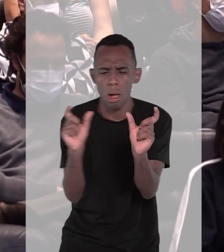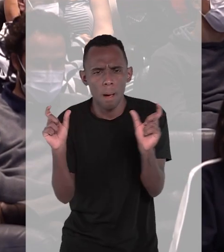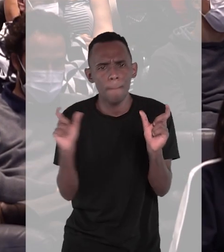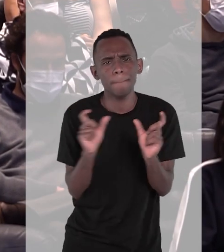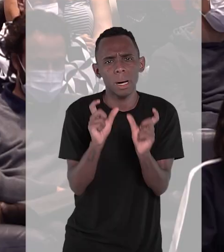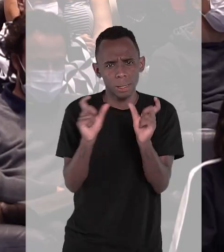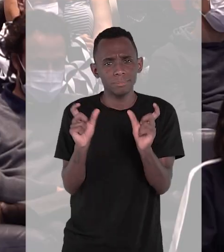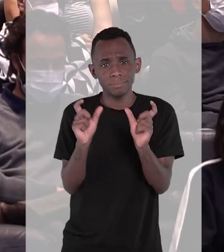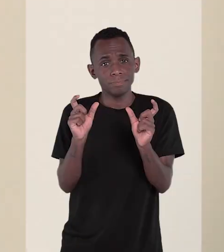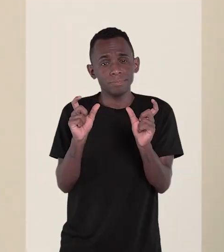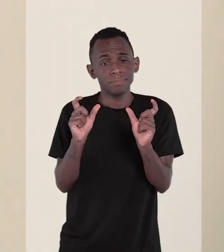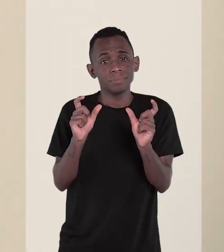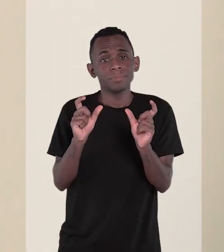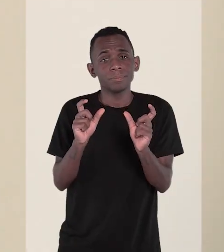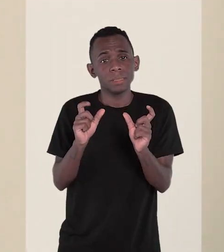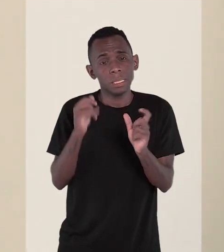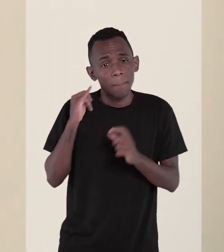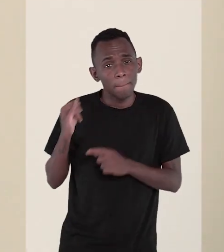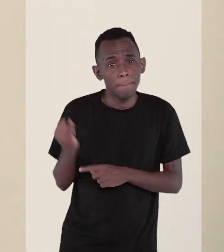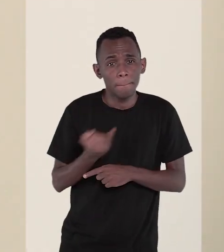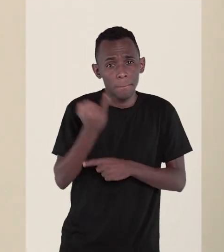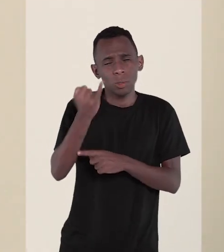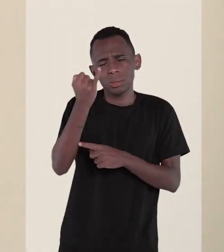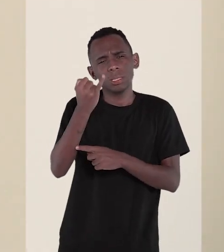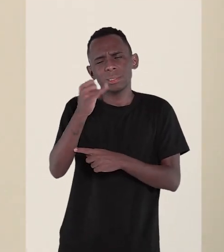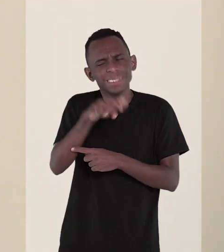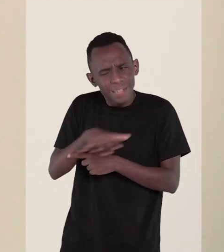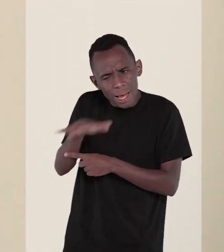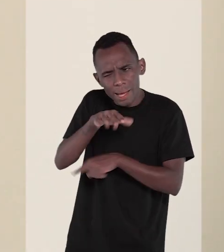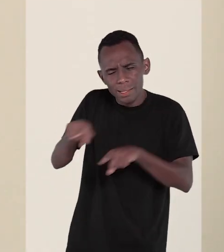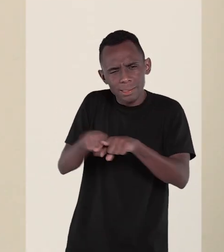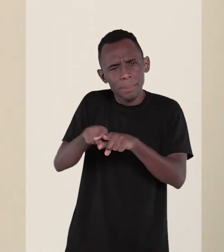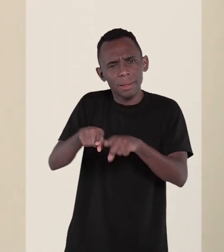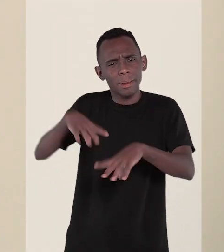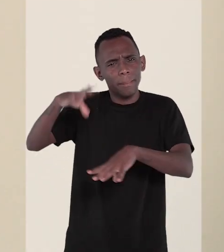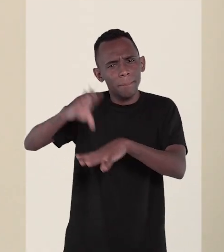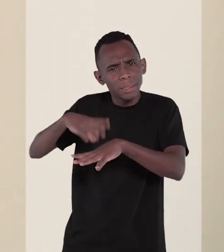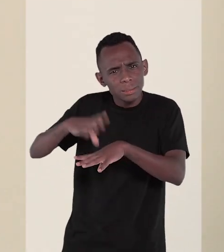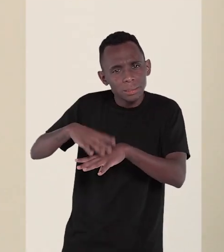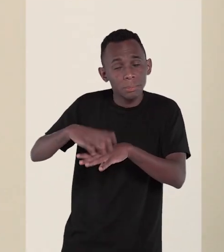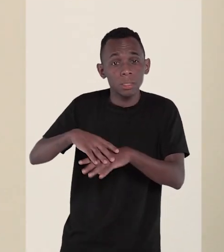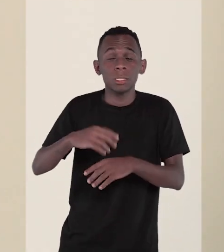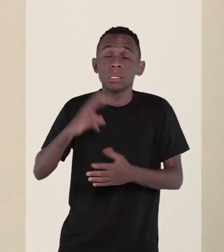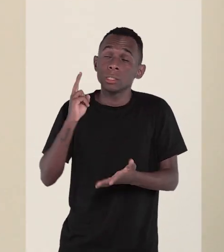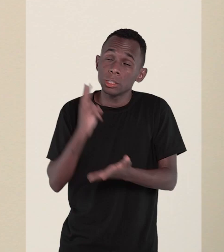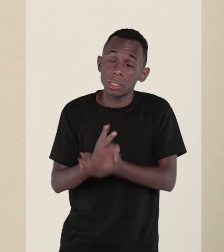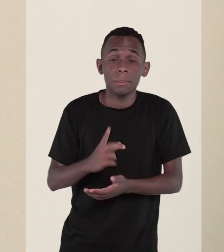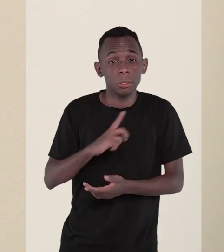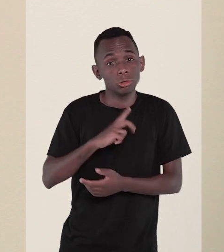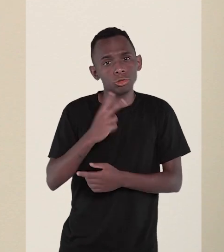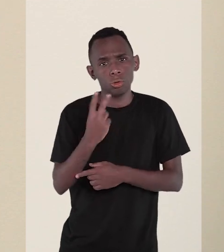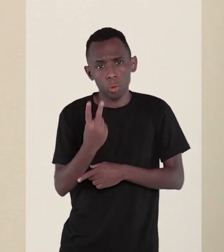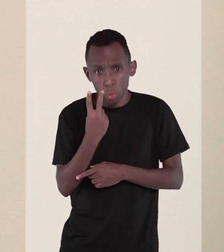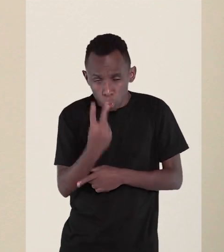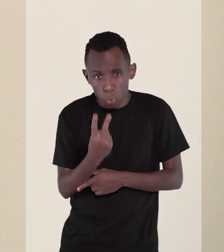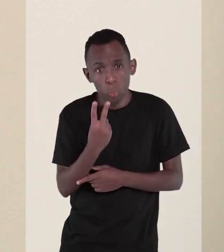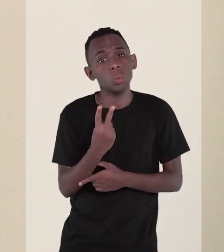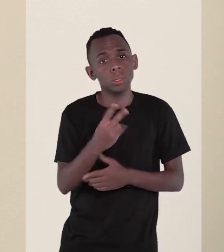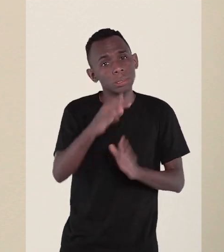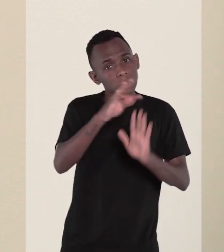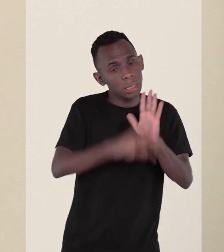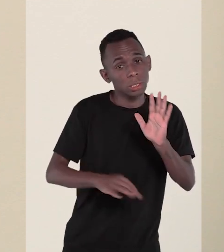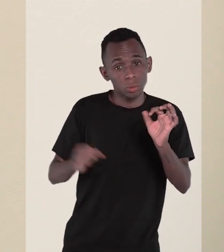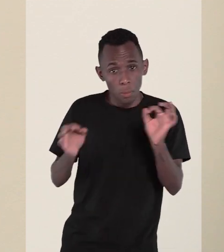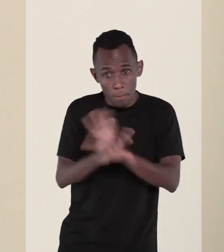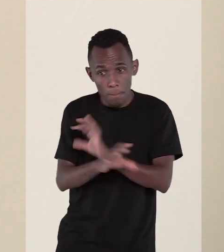elas estarem bem dentro do que era para ser, em termos de matemática. E eu sempre tinha 2 colunas prontas, eu não